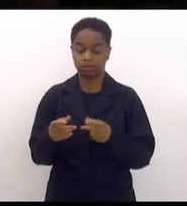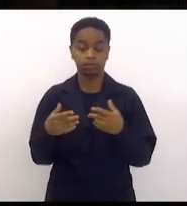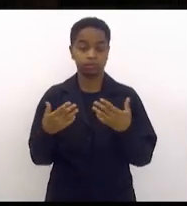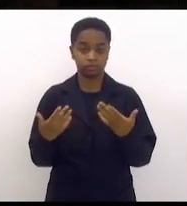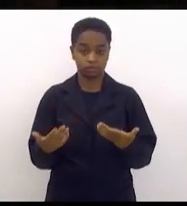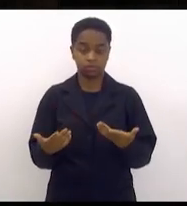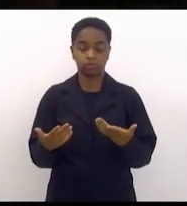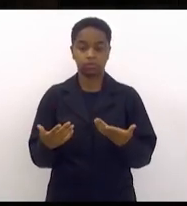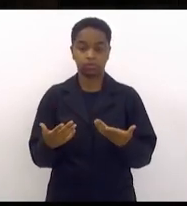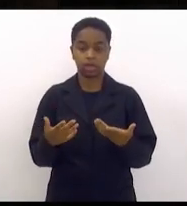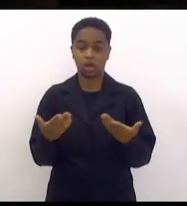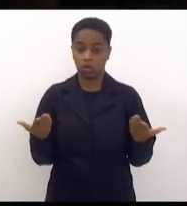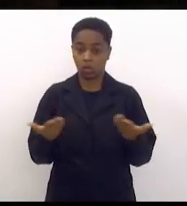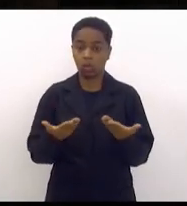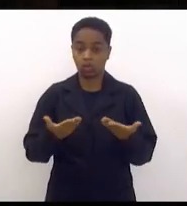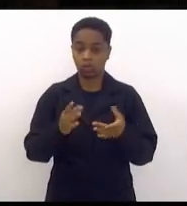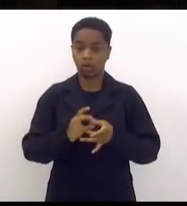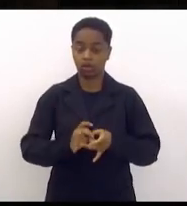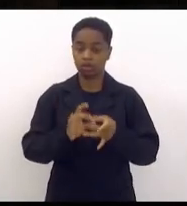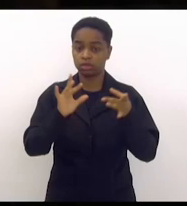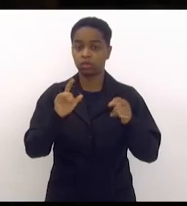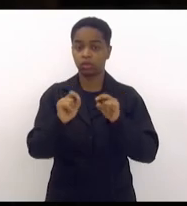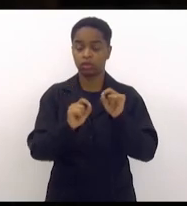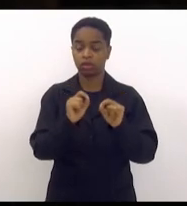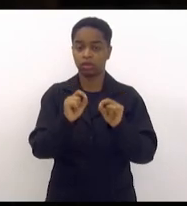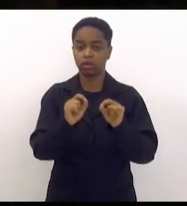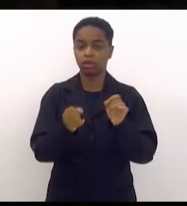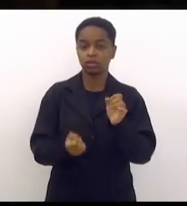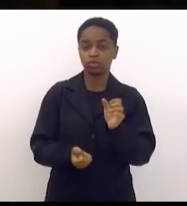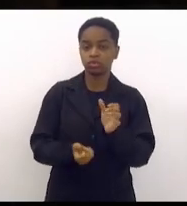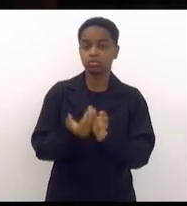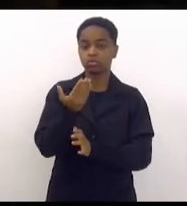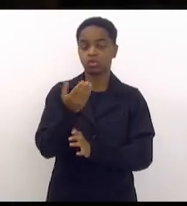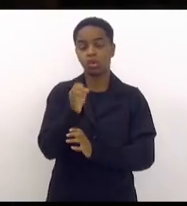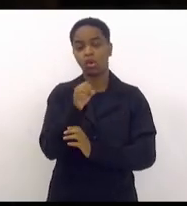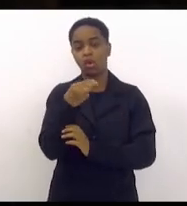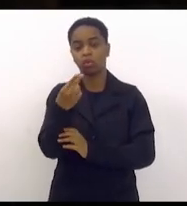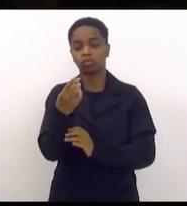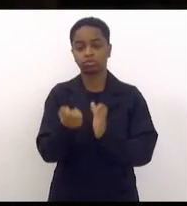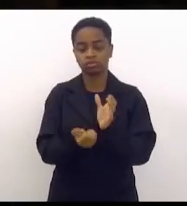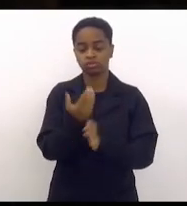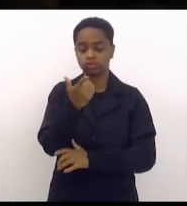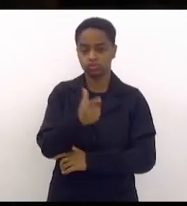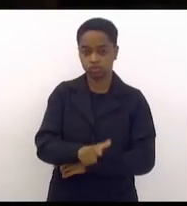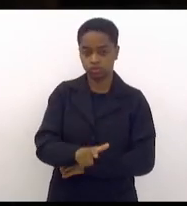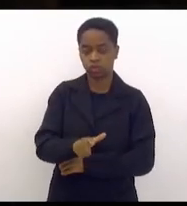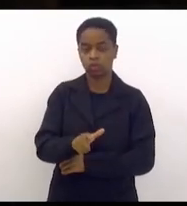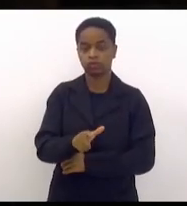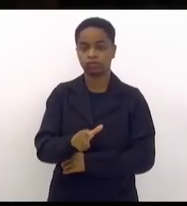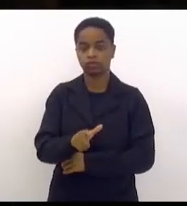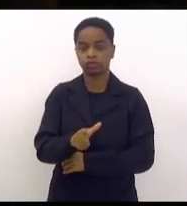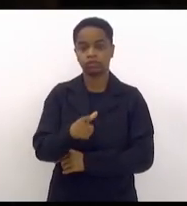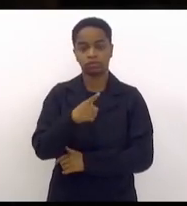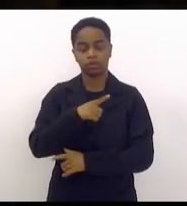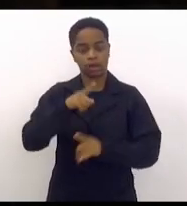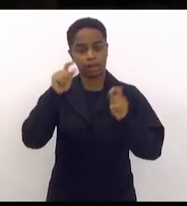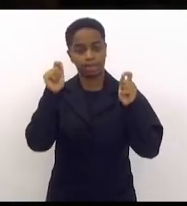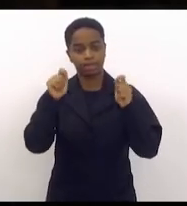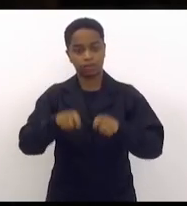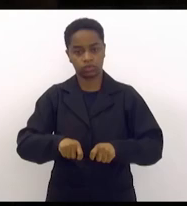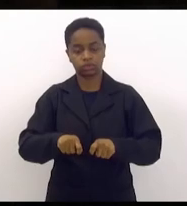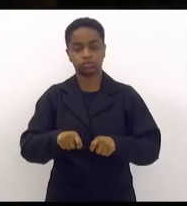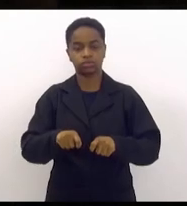isso possibilita agora o surgimento ou o ressurgimento da possibilidade